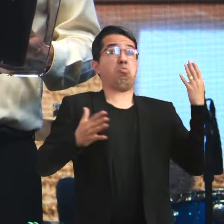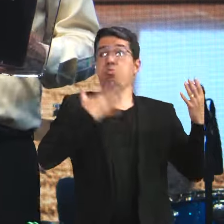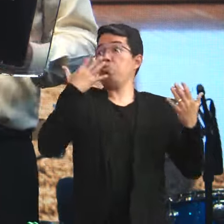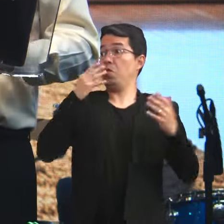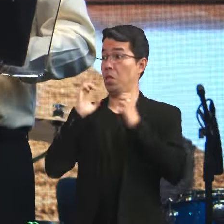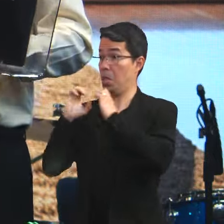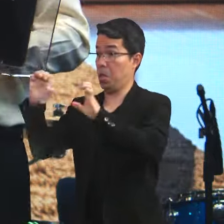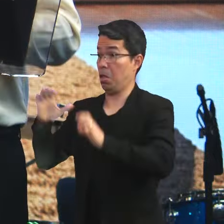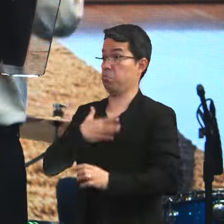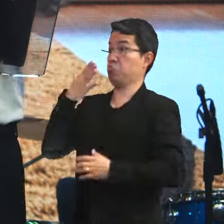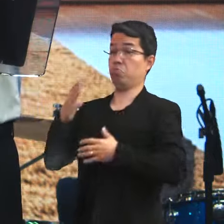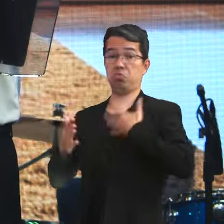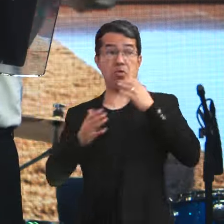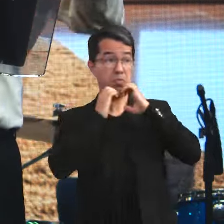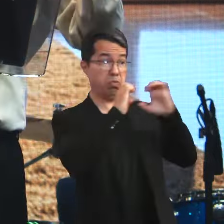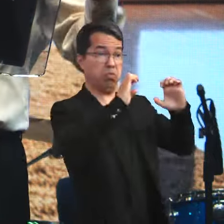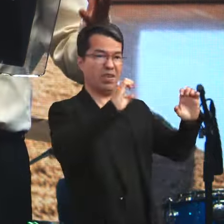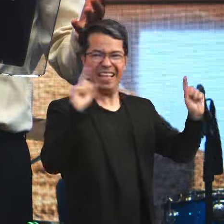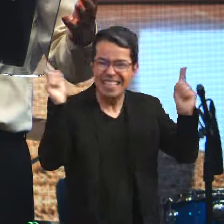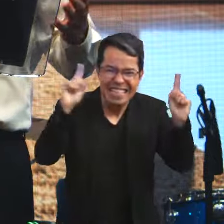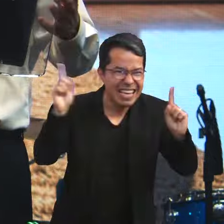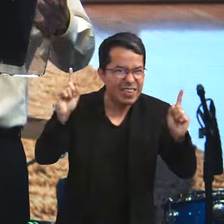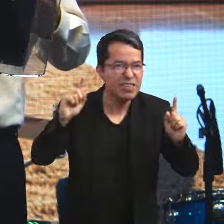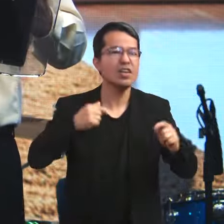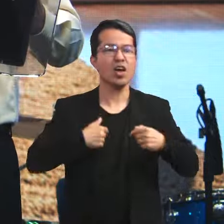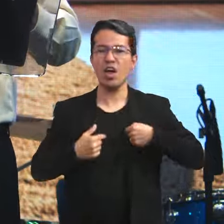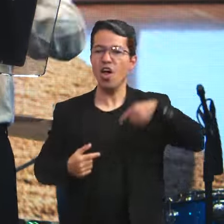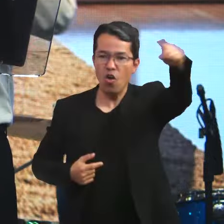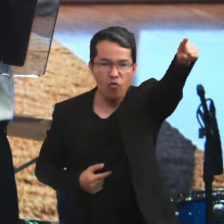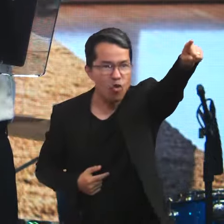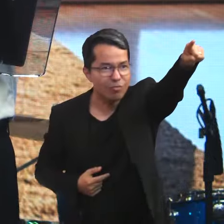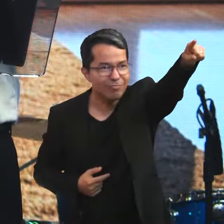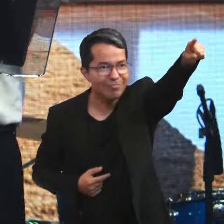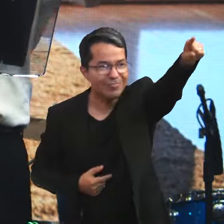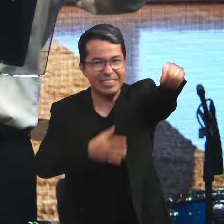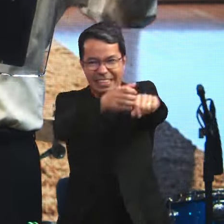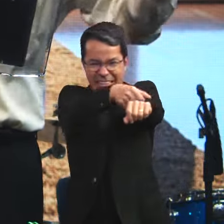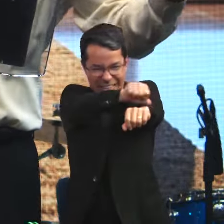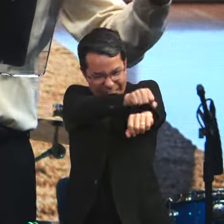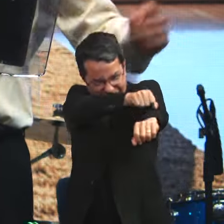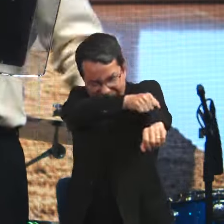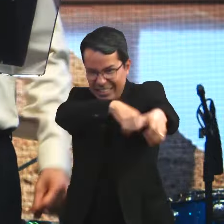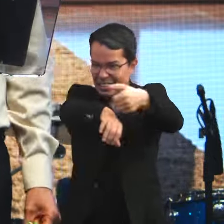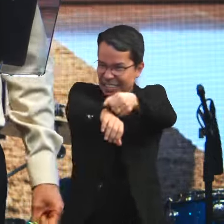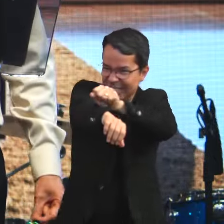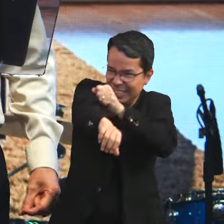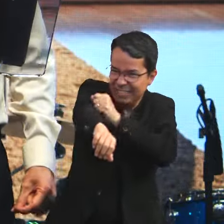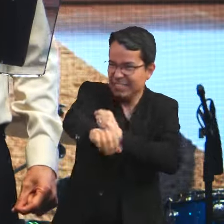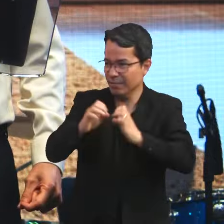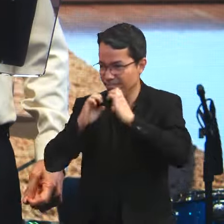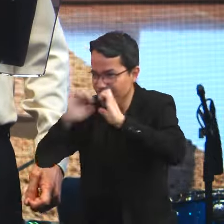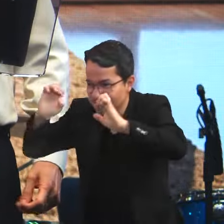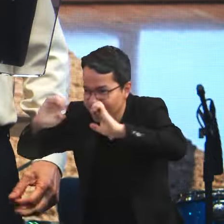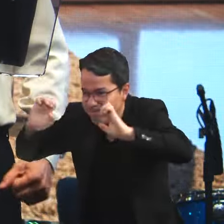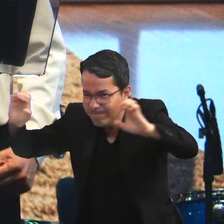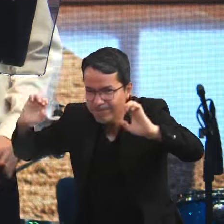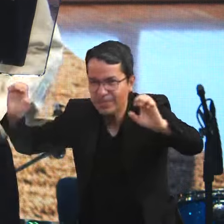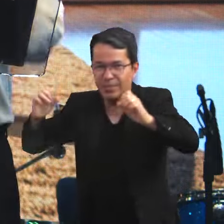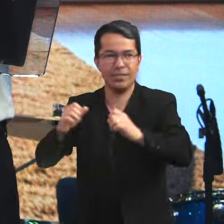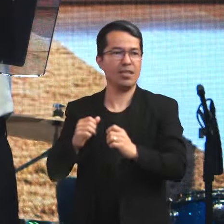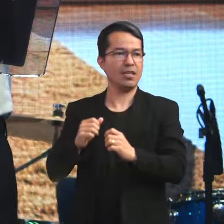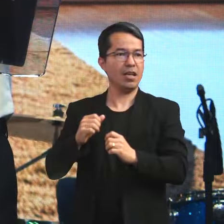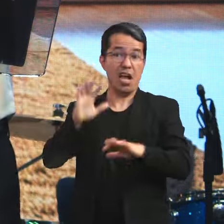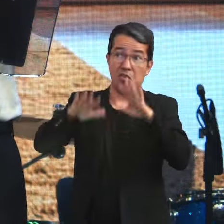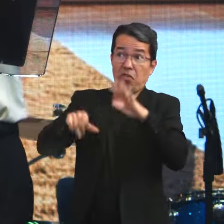vez pode ser que alguma vez por coci por alguma coincidência terminas compo você acaba compartilhando o Evangelho com